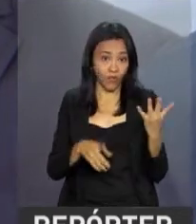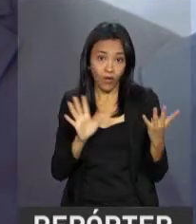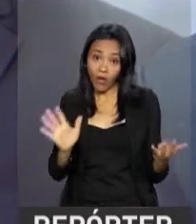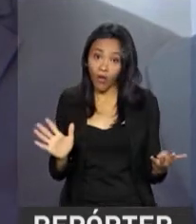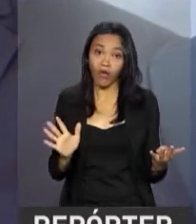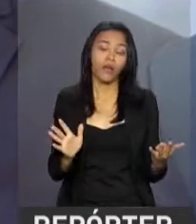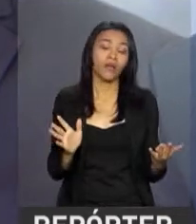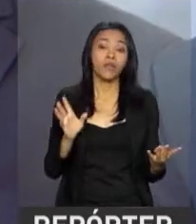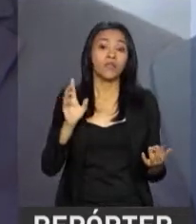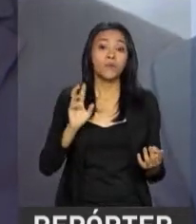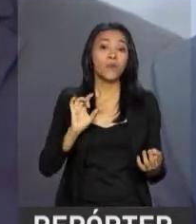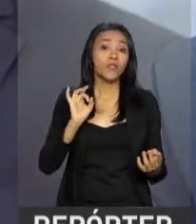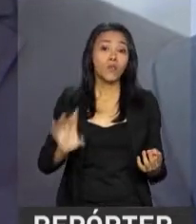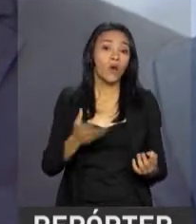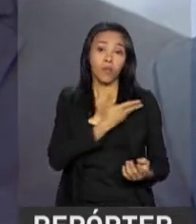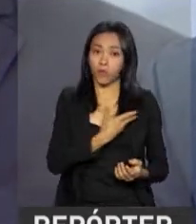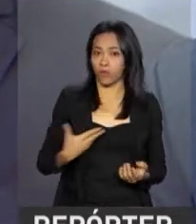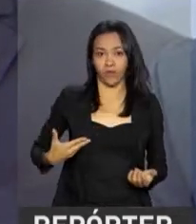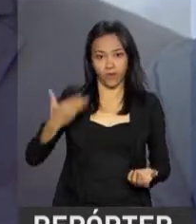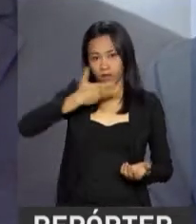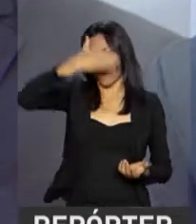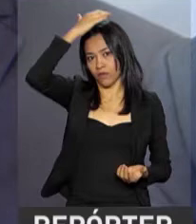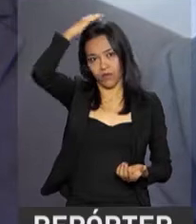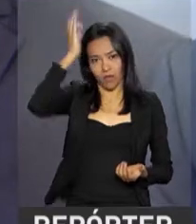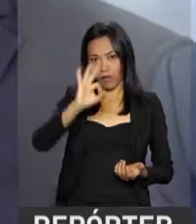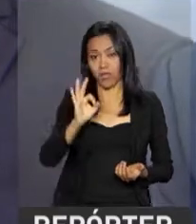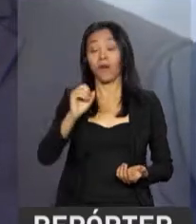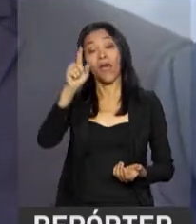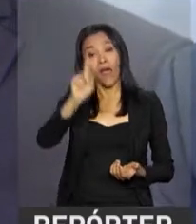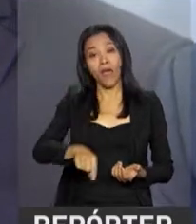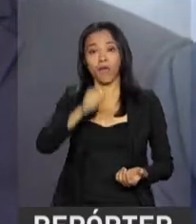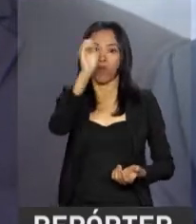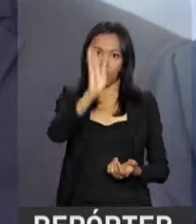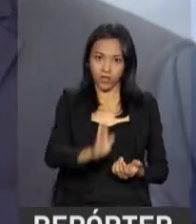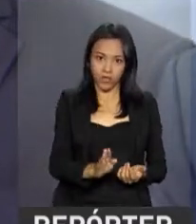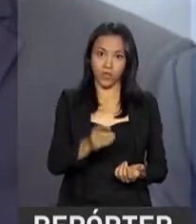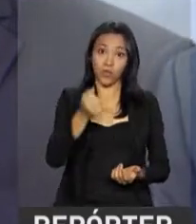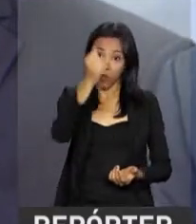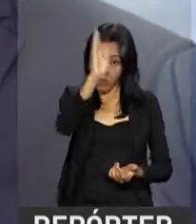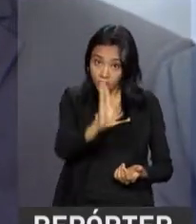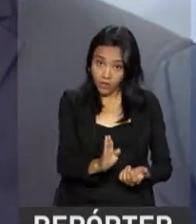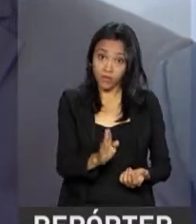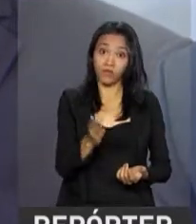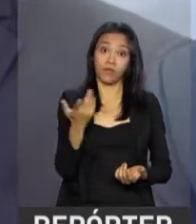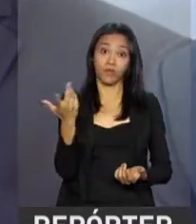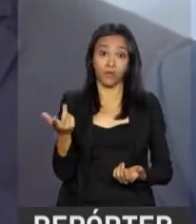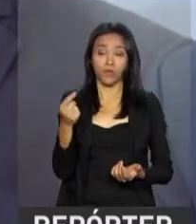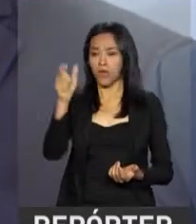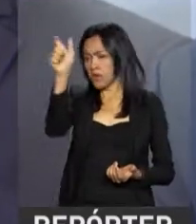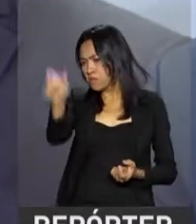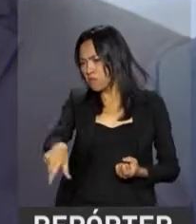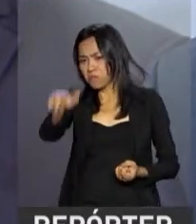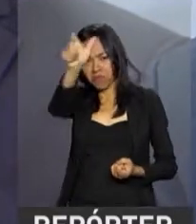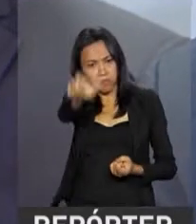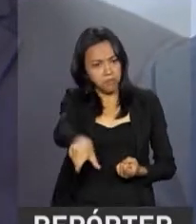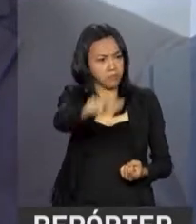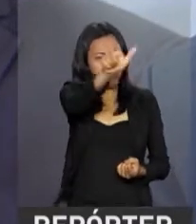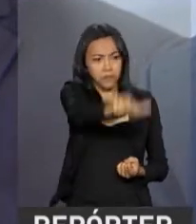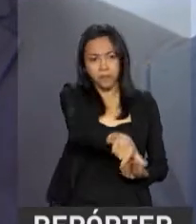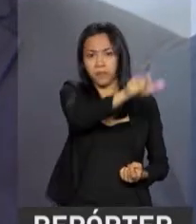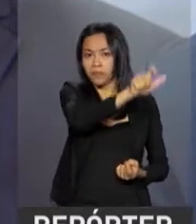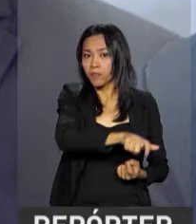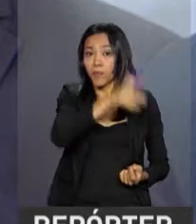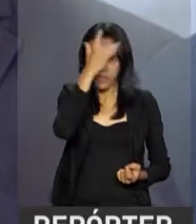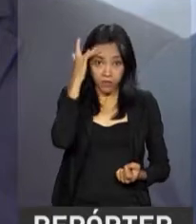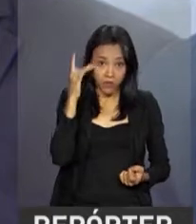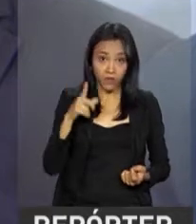e não para o governo temer ao deixar muito claro para o brasil o brasil o joão a maria josé que